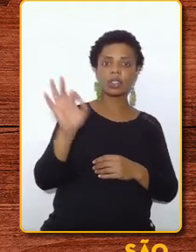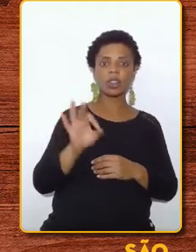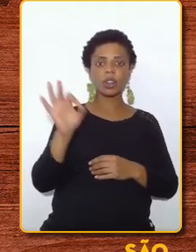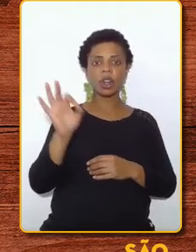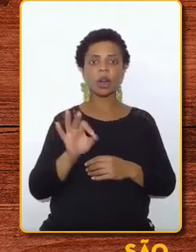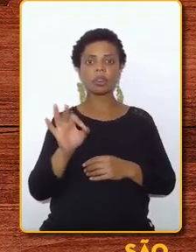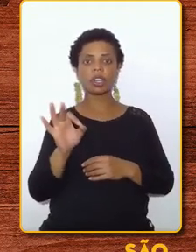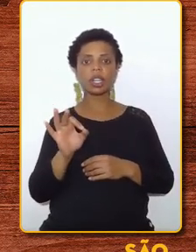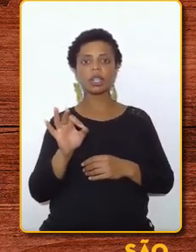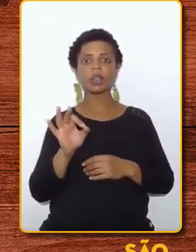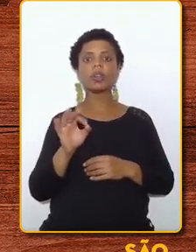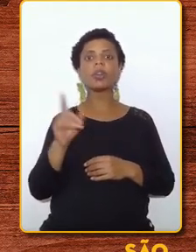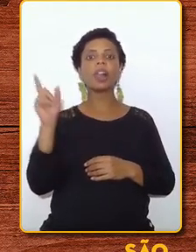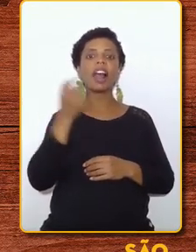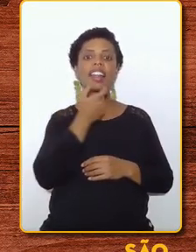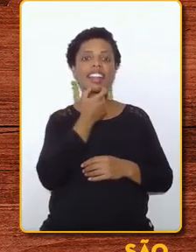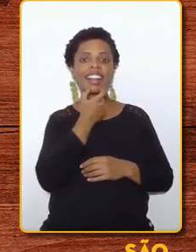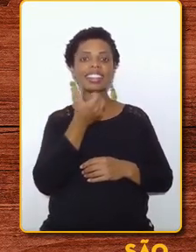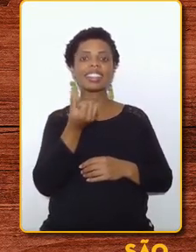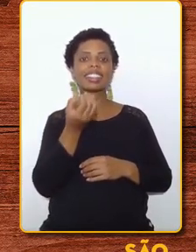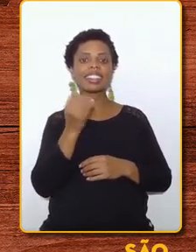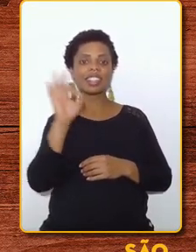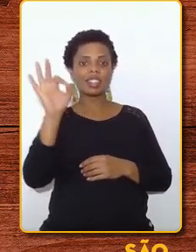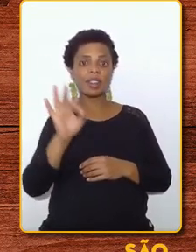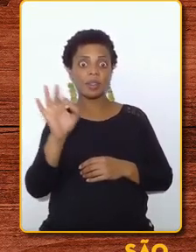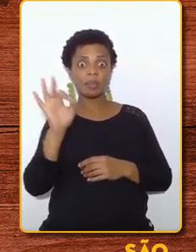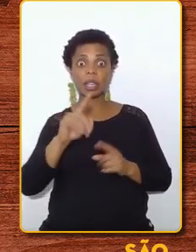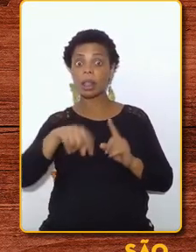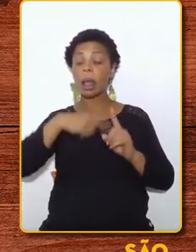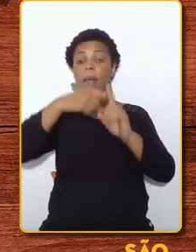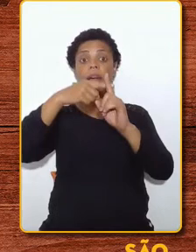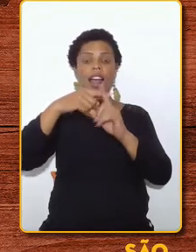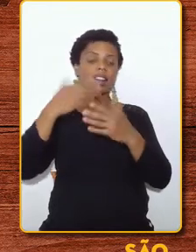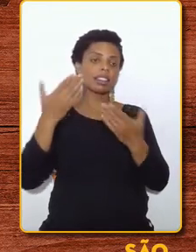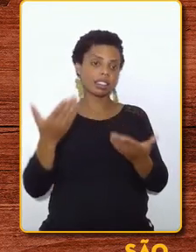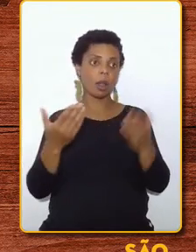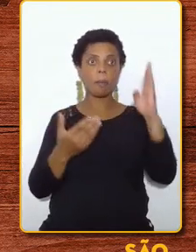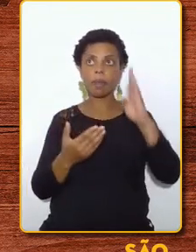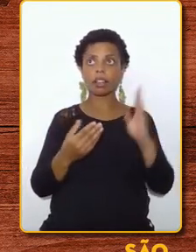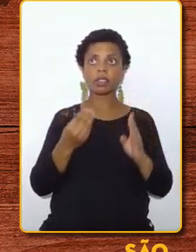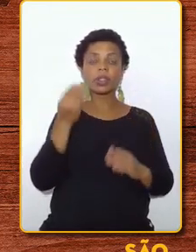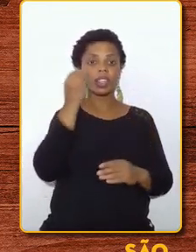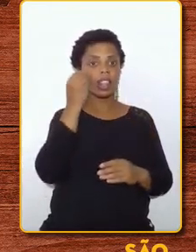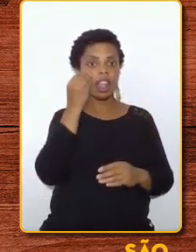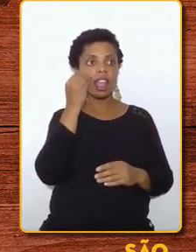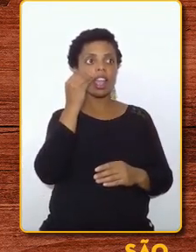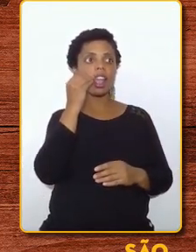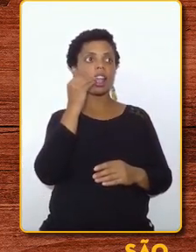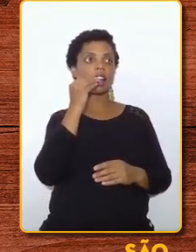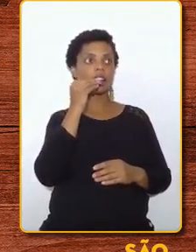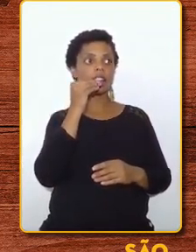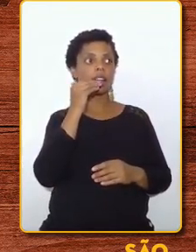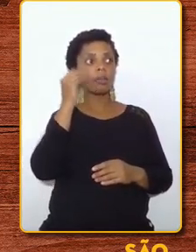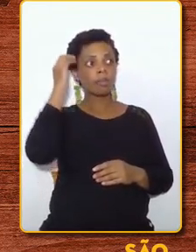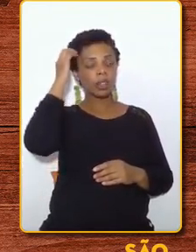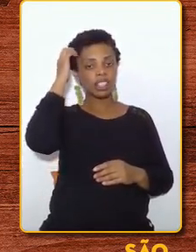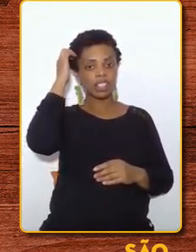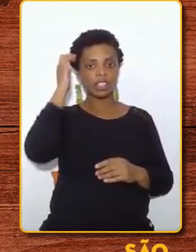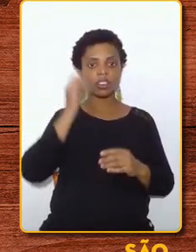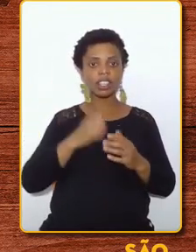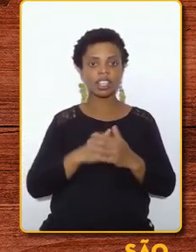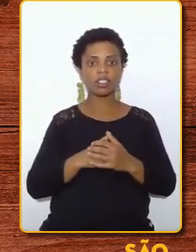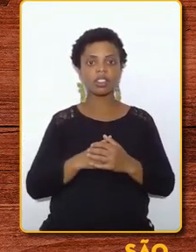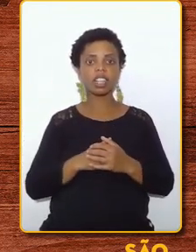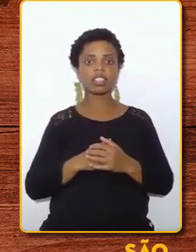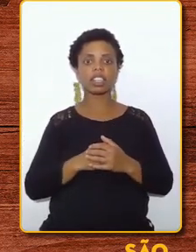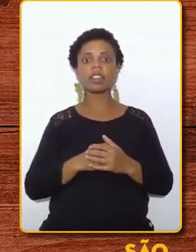mais de 60%. Então, o Brasil ainda resiste. Aí, pegando, né, a instalação da Ana Maria, que